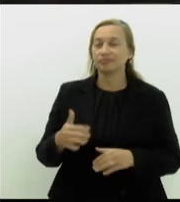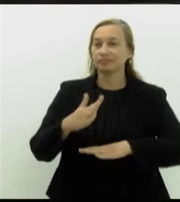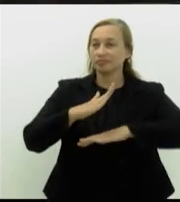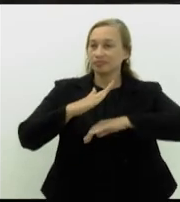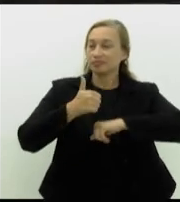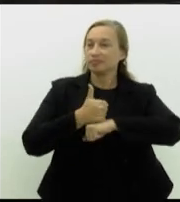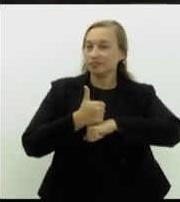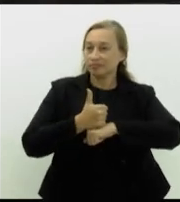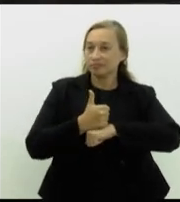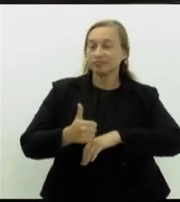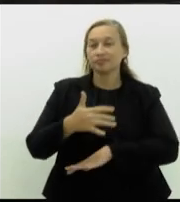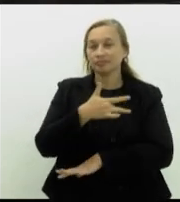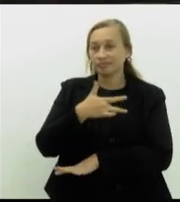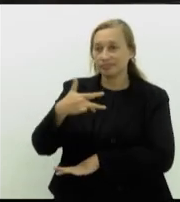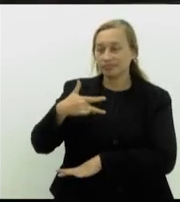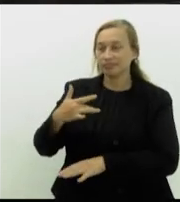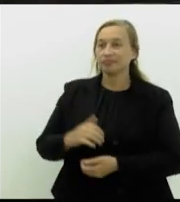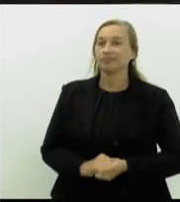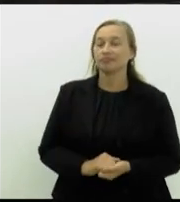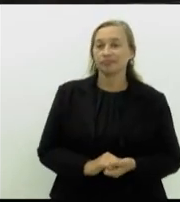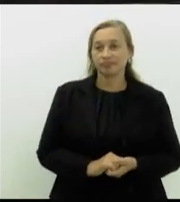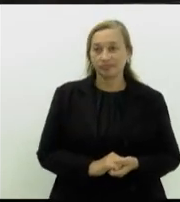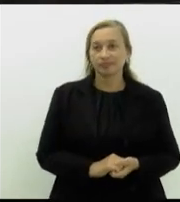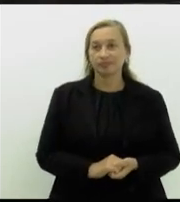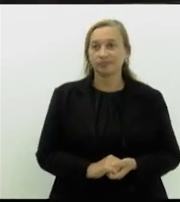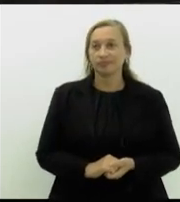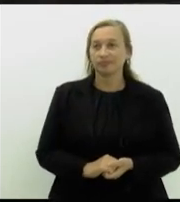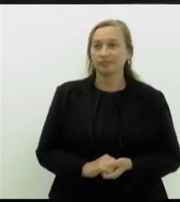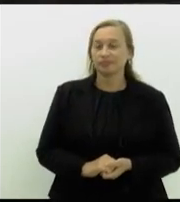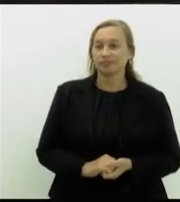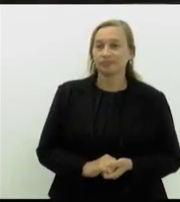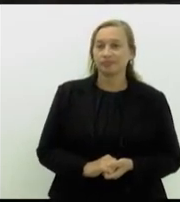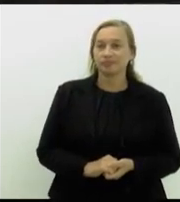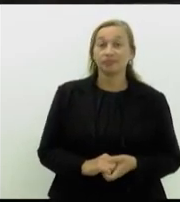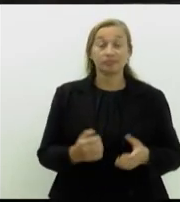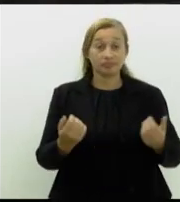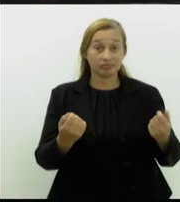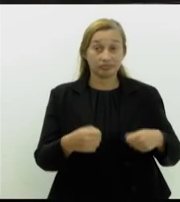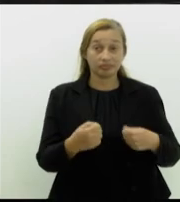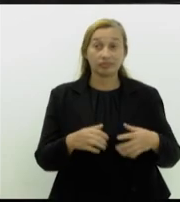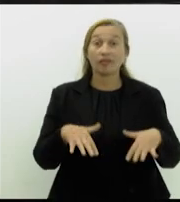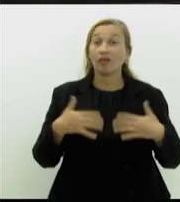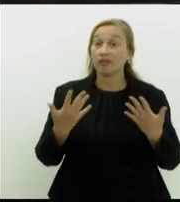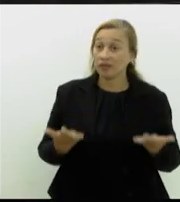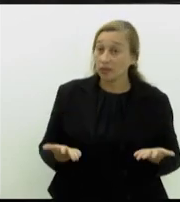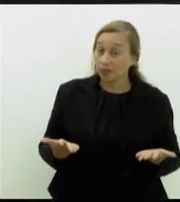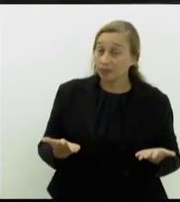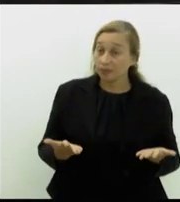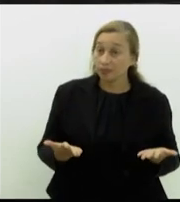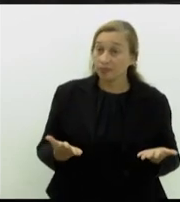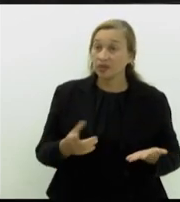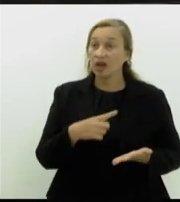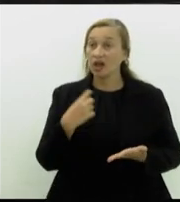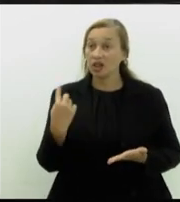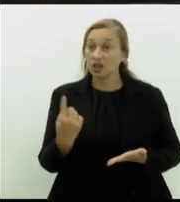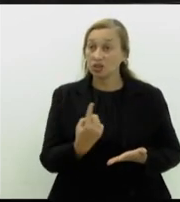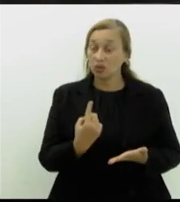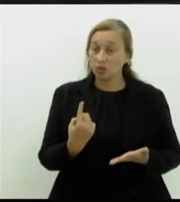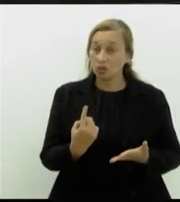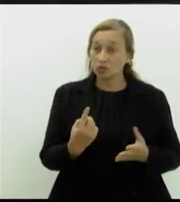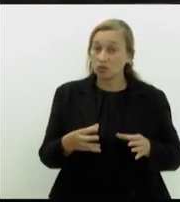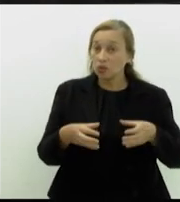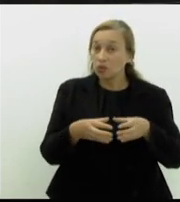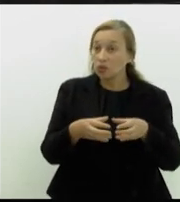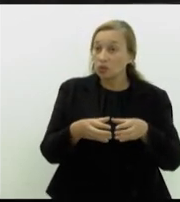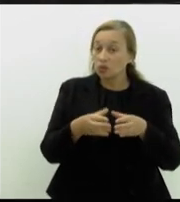que fazem o atendimento na ponta, tem também EPIs que são necessários. Então, a nossa frente vai se focar